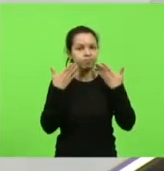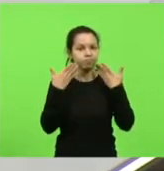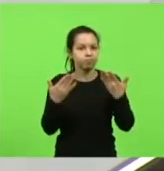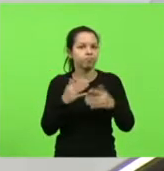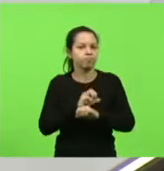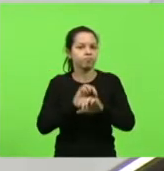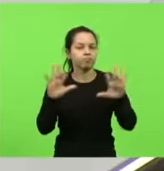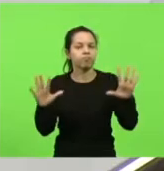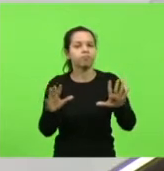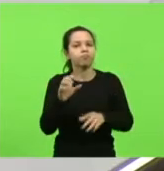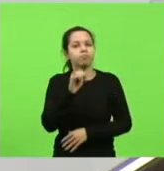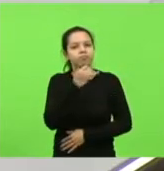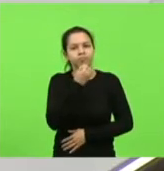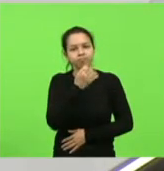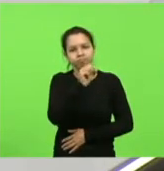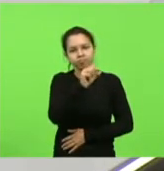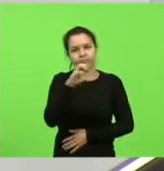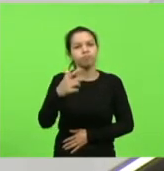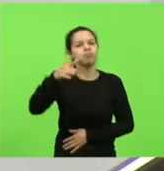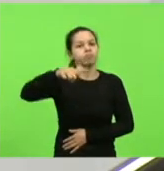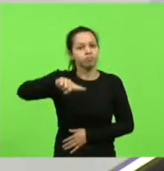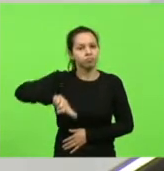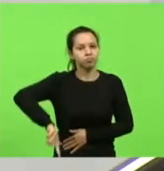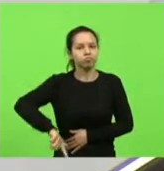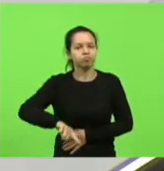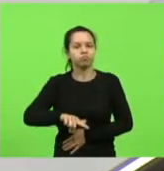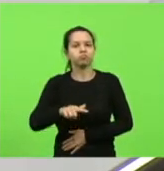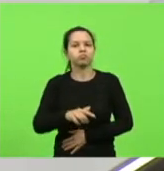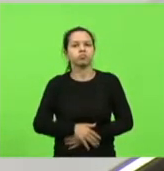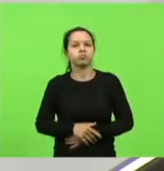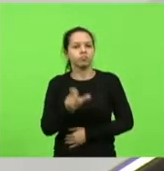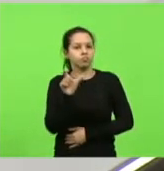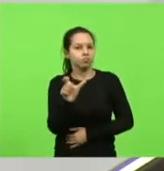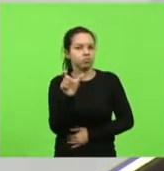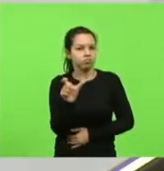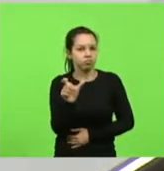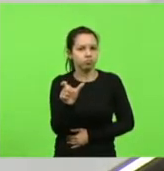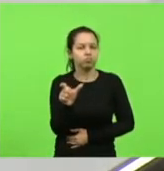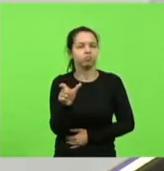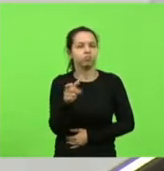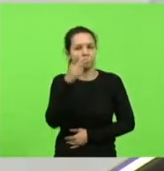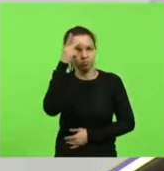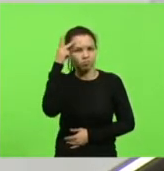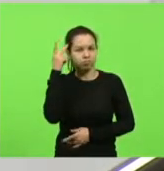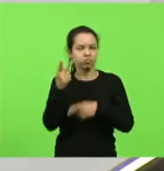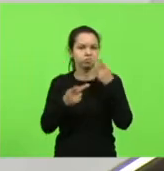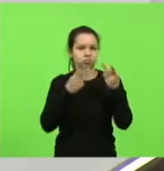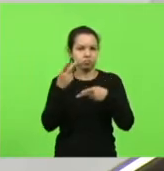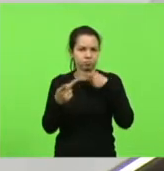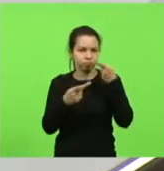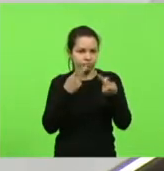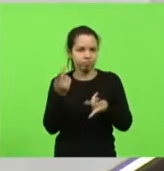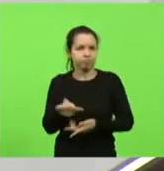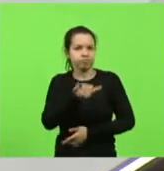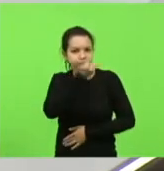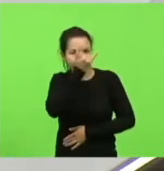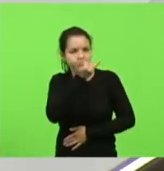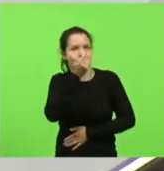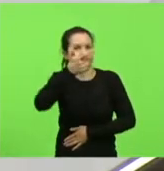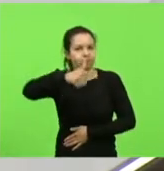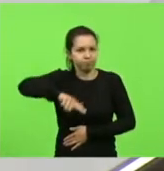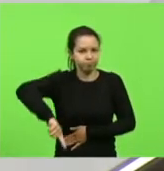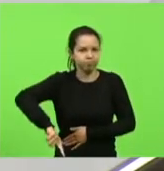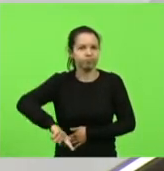Catarina novamente, para usar um linguajar mais popular, entrou pelo cano. Santa Catarina envia